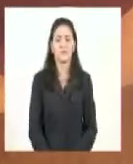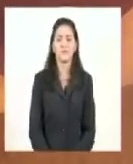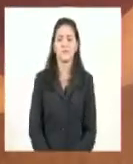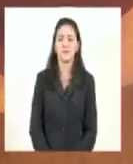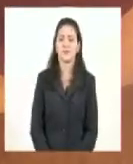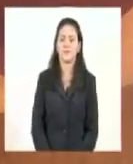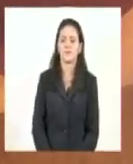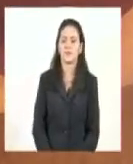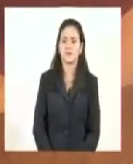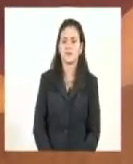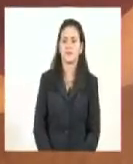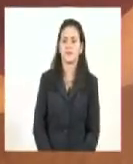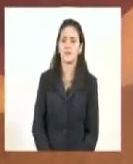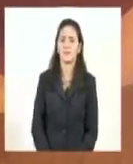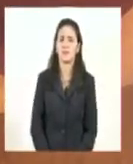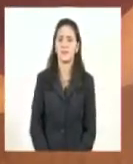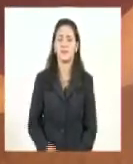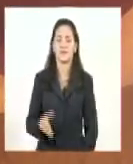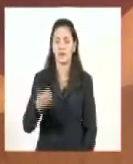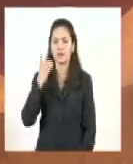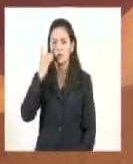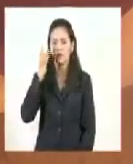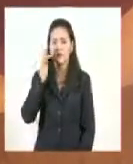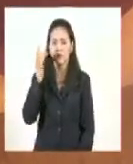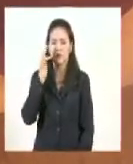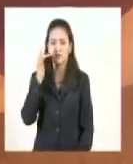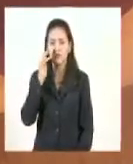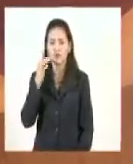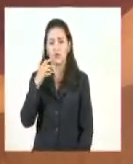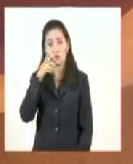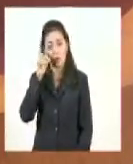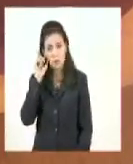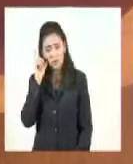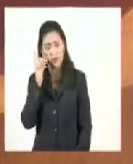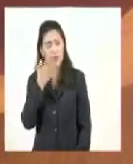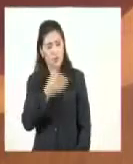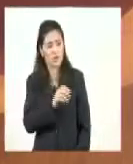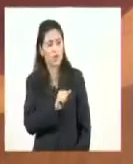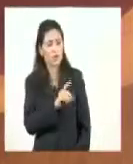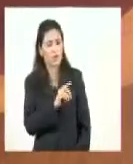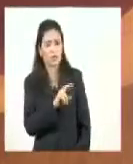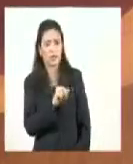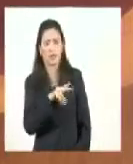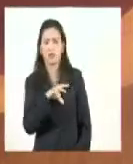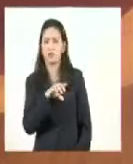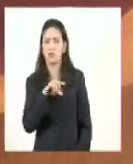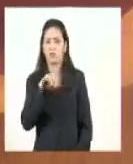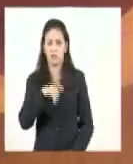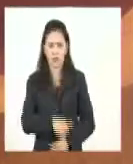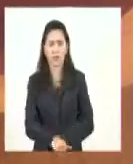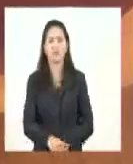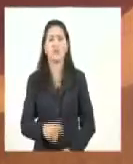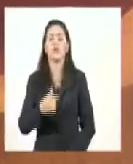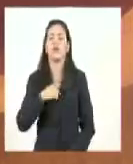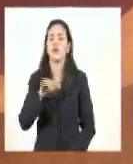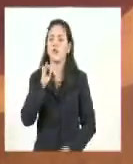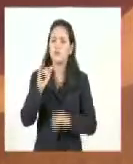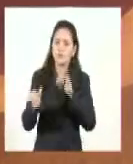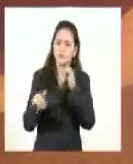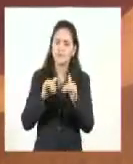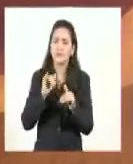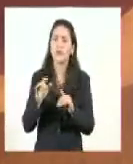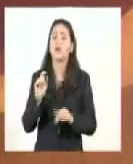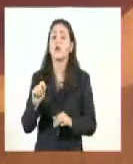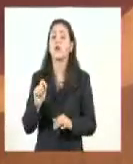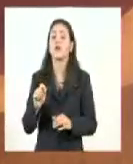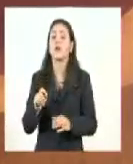Dino, ontem eu, inclusive, deputado Adriano, Vossa Excelência não estava aqui, e eu falei muito sobre essa questão de ataques à imprensa, porque acho que